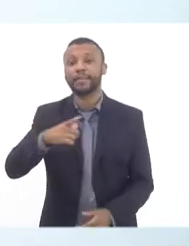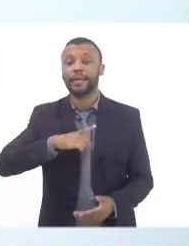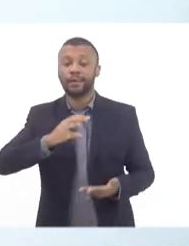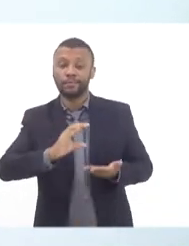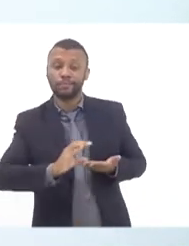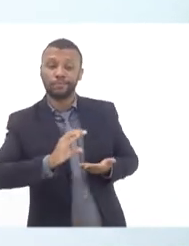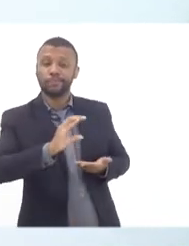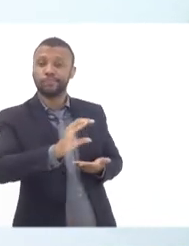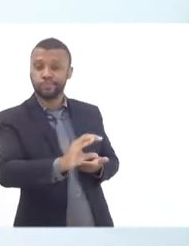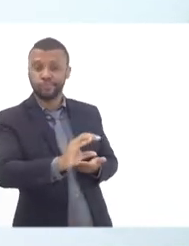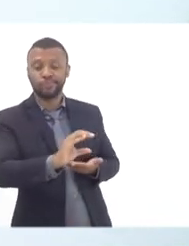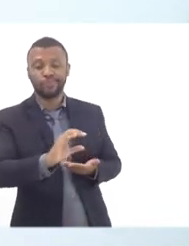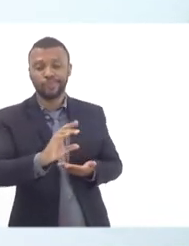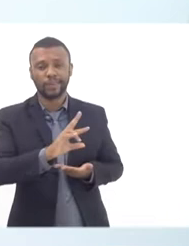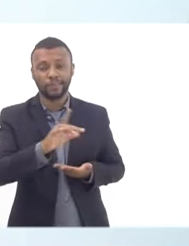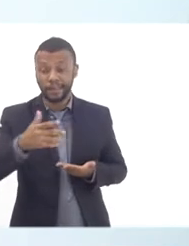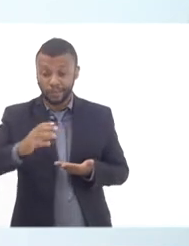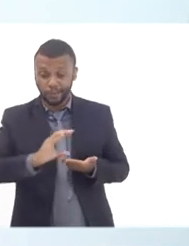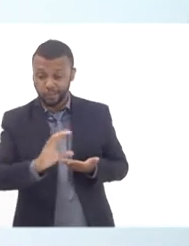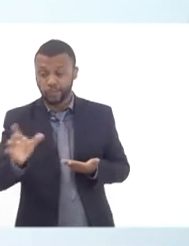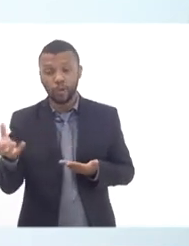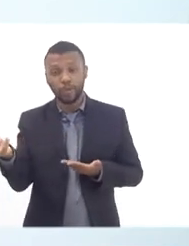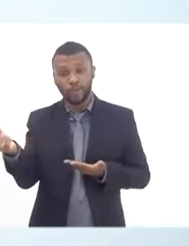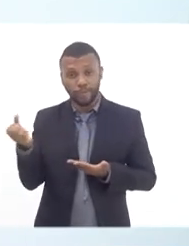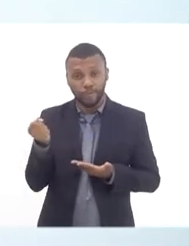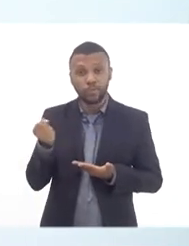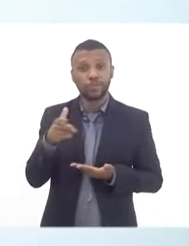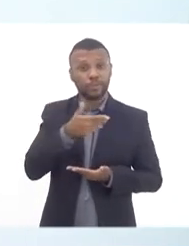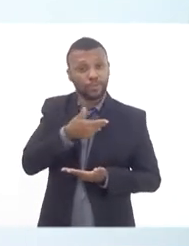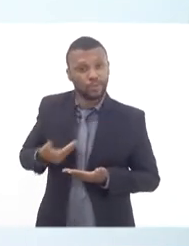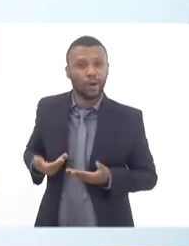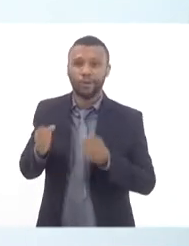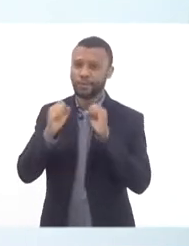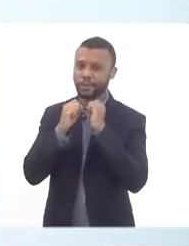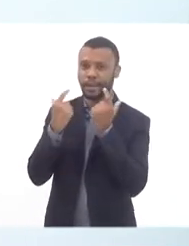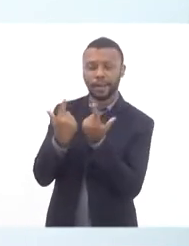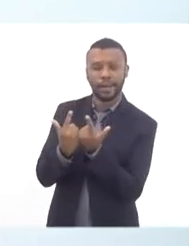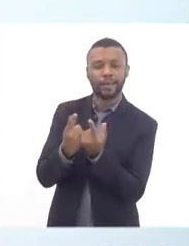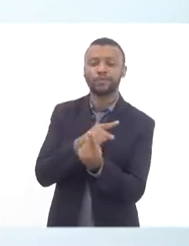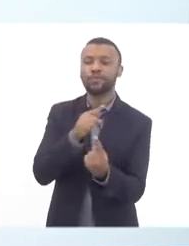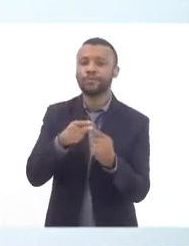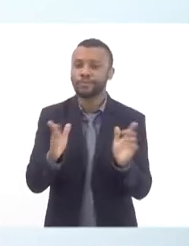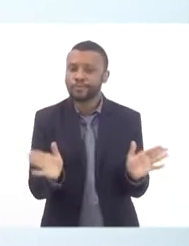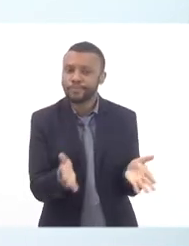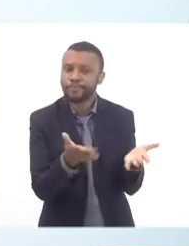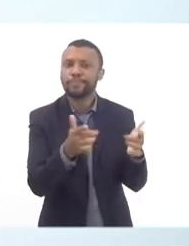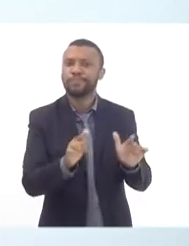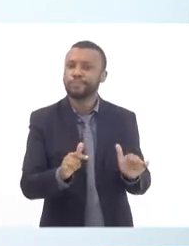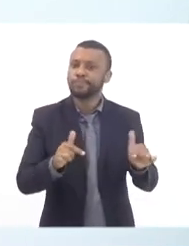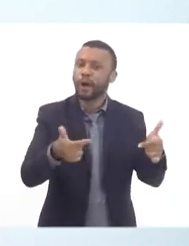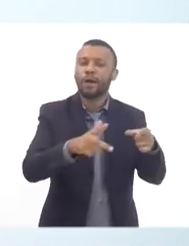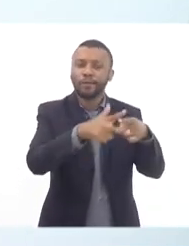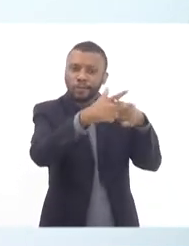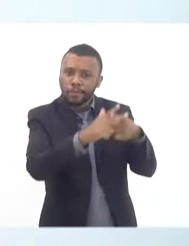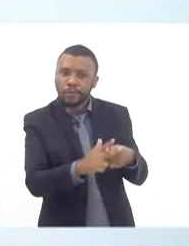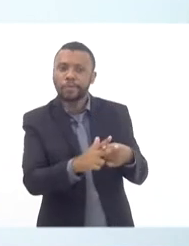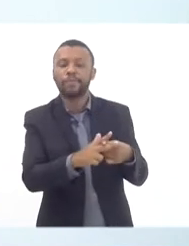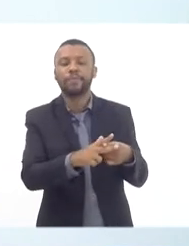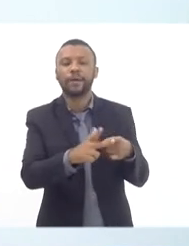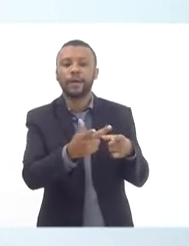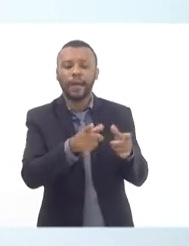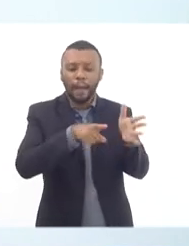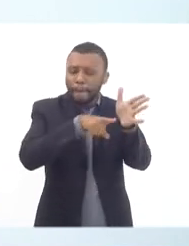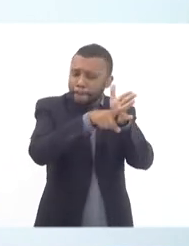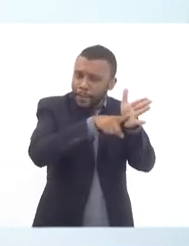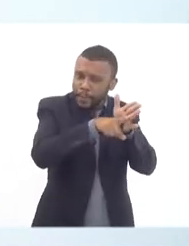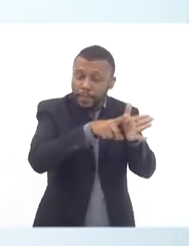Especial da Assembleia Legislativa para o desenvolvimento de ações de fomento, manutenção e resgate da história do Estado do Rio